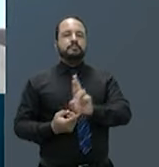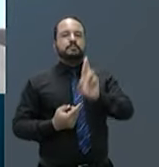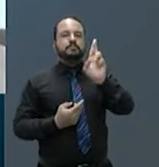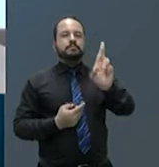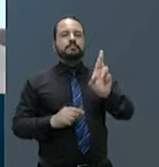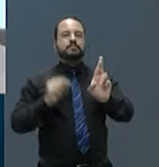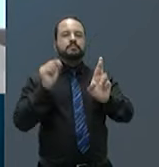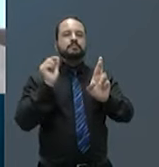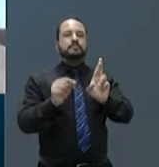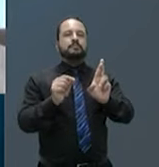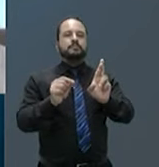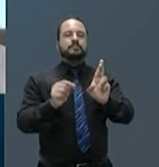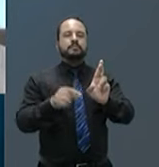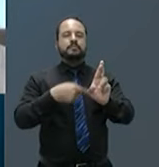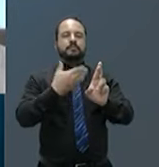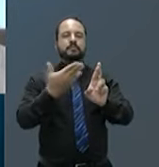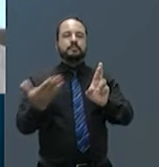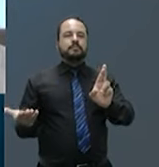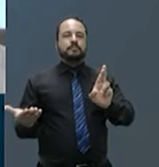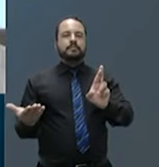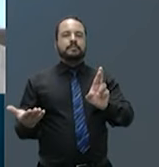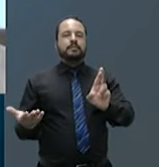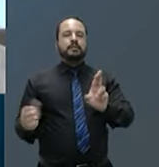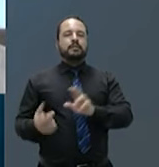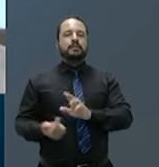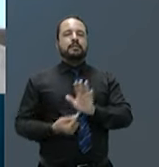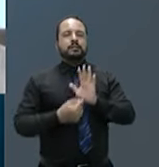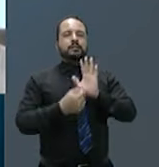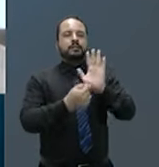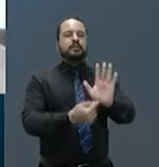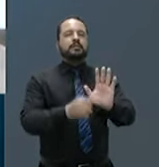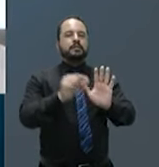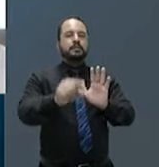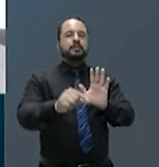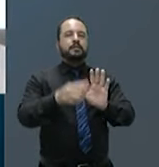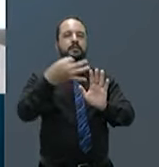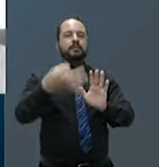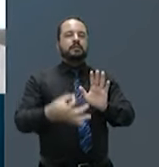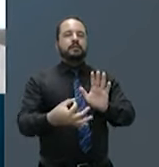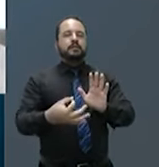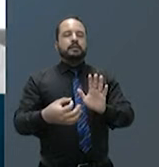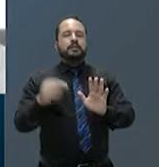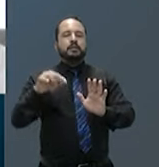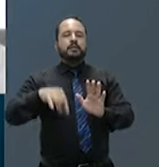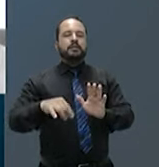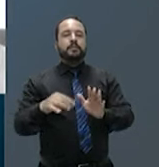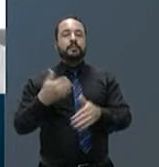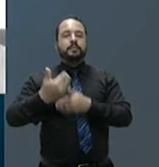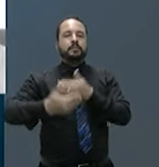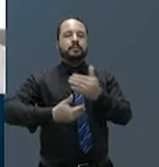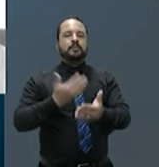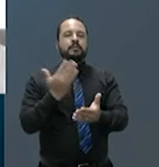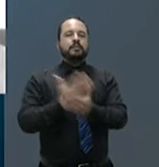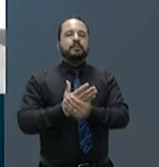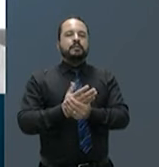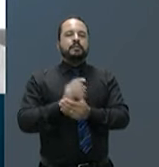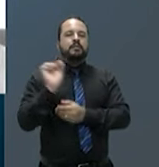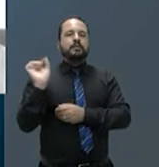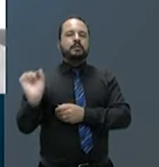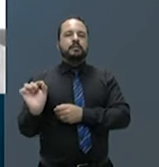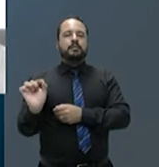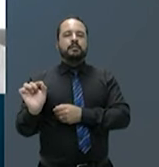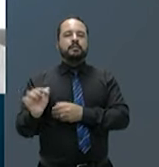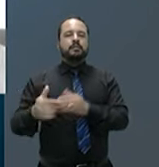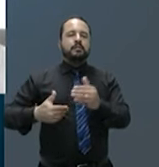é simultaneamente representante legal da requerida. O processo, porém, correu